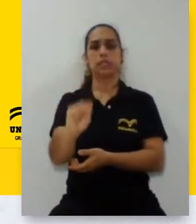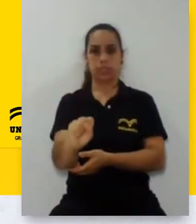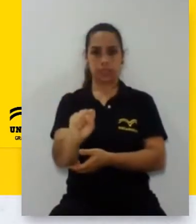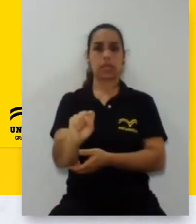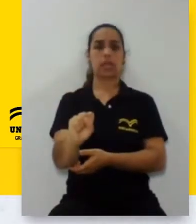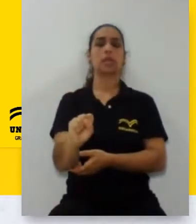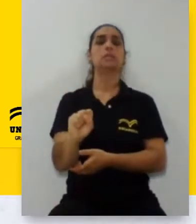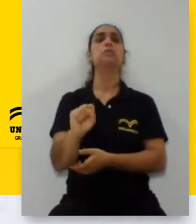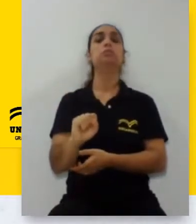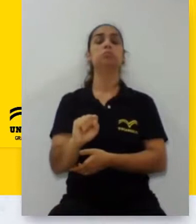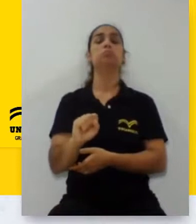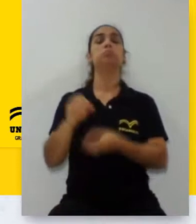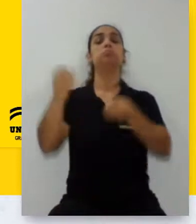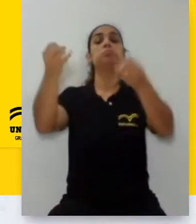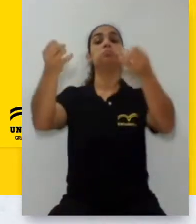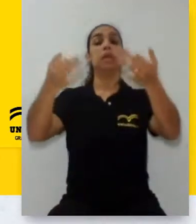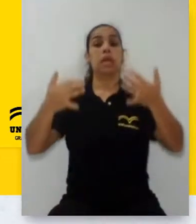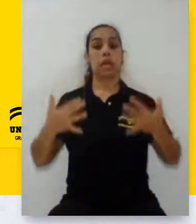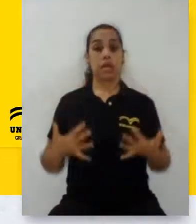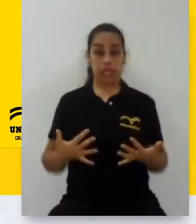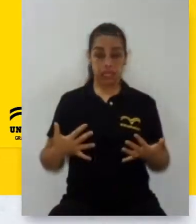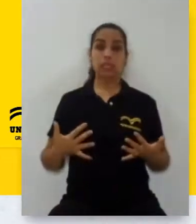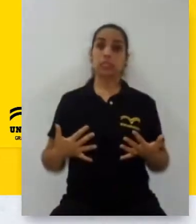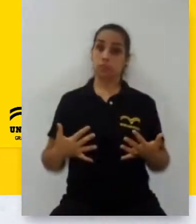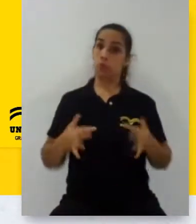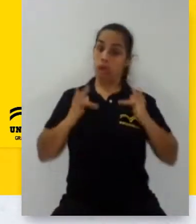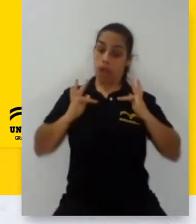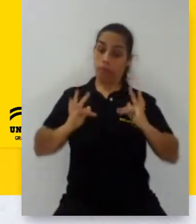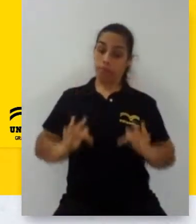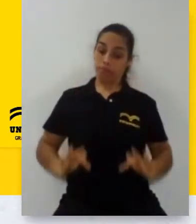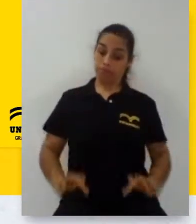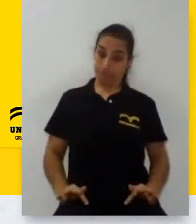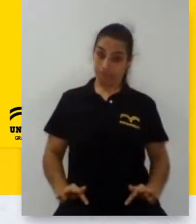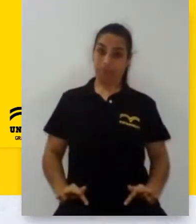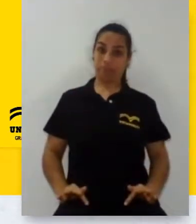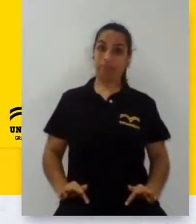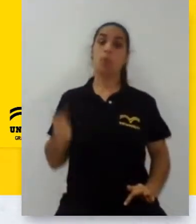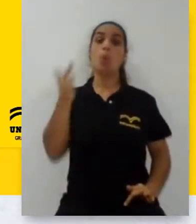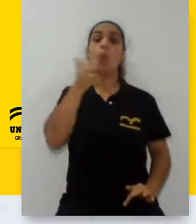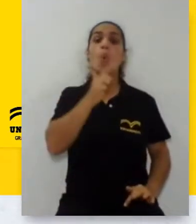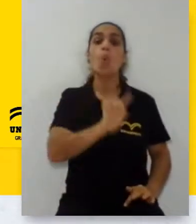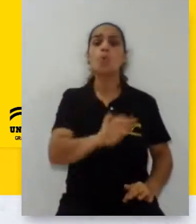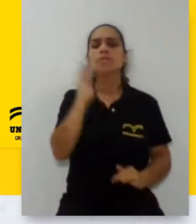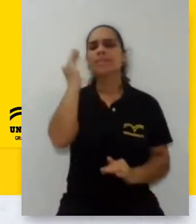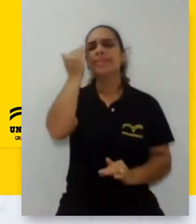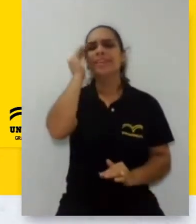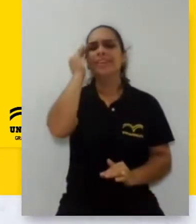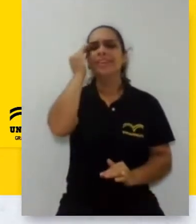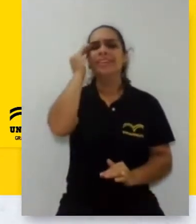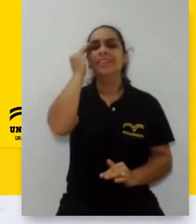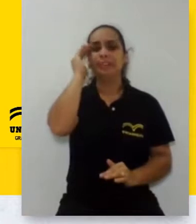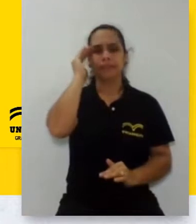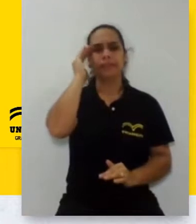então, aqui da fisiologia para nós entendermos os benefícios do exercício aeróbio. Eu estou colocando o exercício aeróbio por quê? Pode ser do